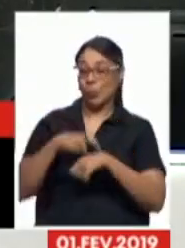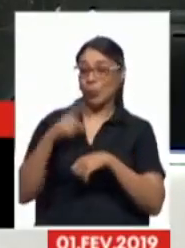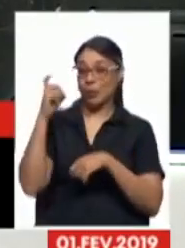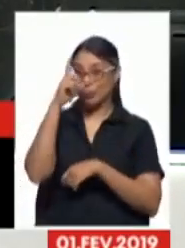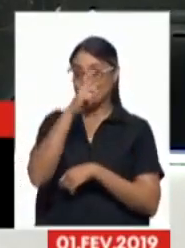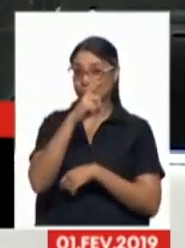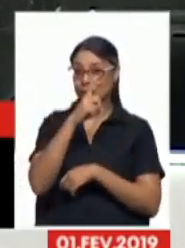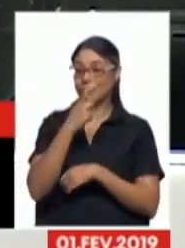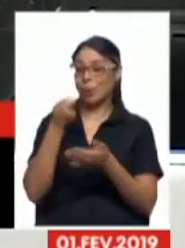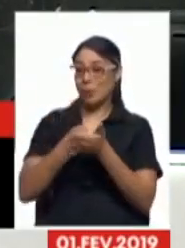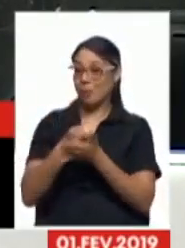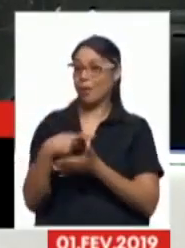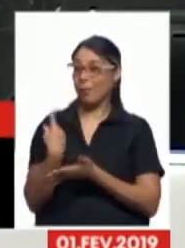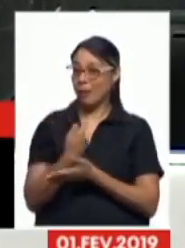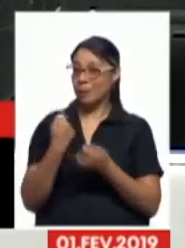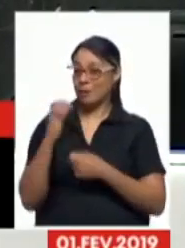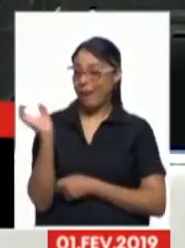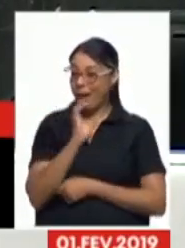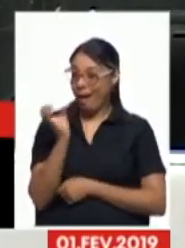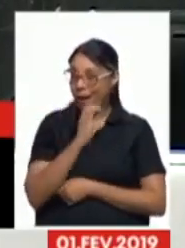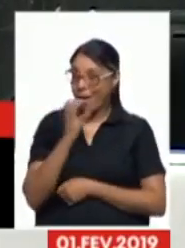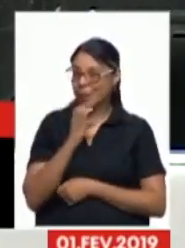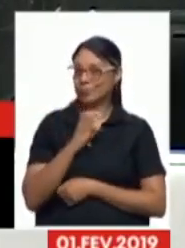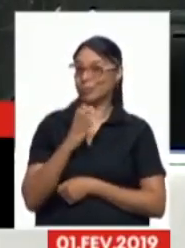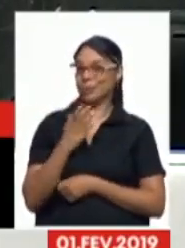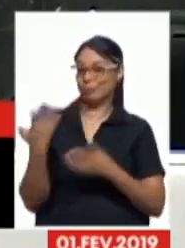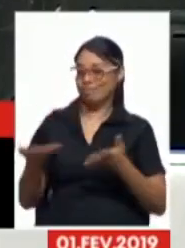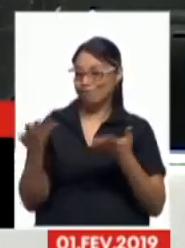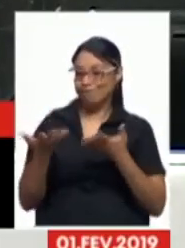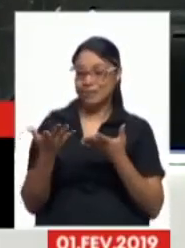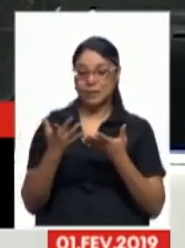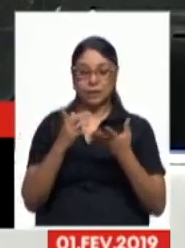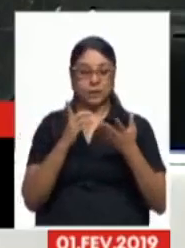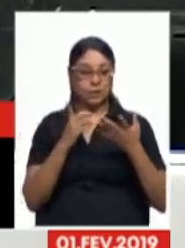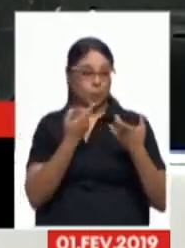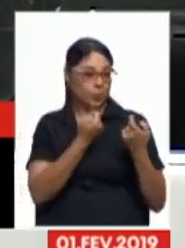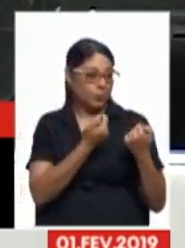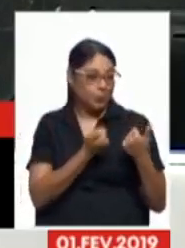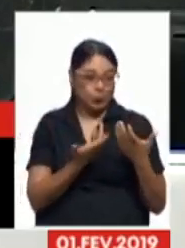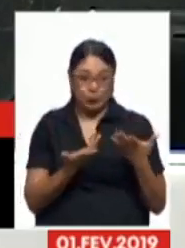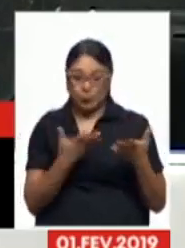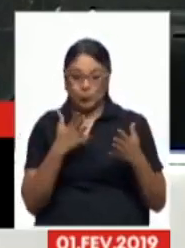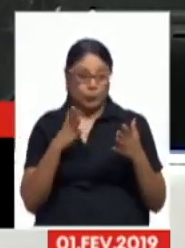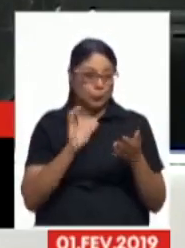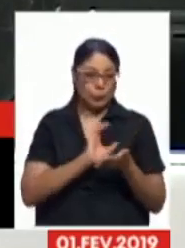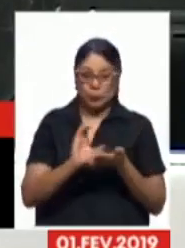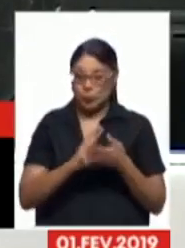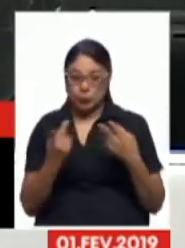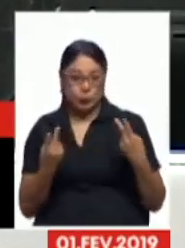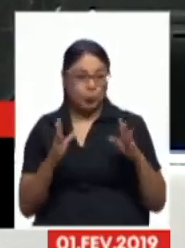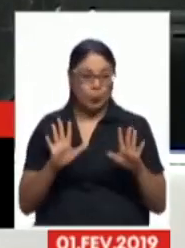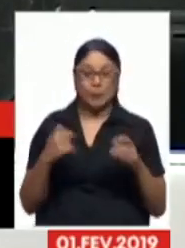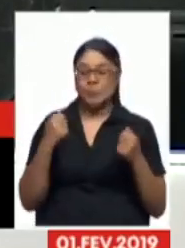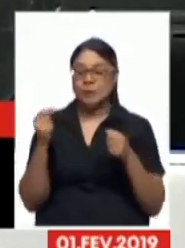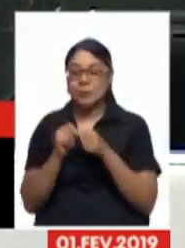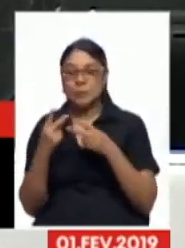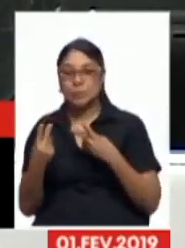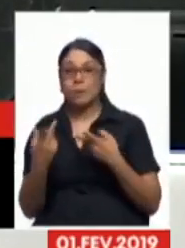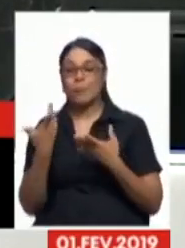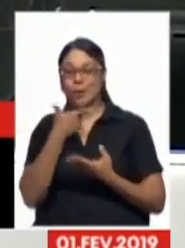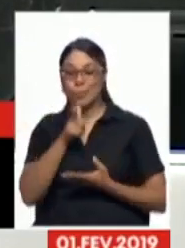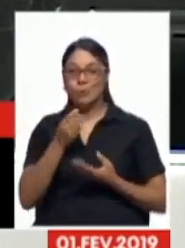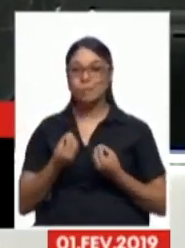sermos ágeis nos processos, fazer mais com menos e de tudo um muito, para integrar os serviços públicos